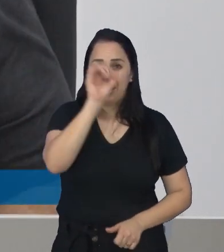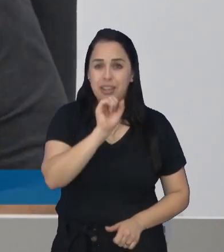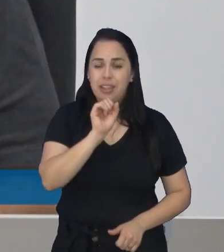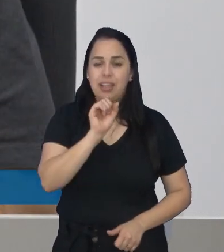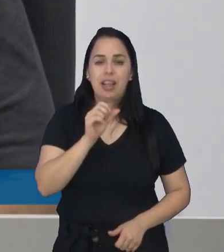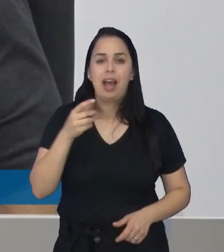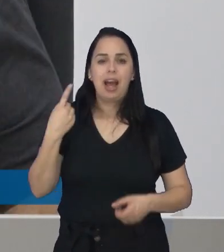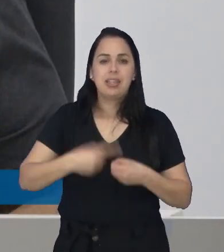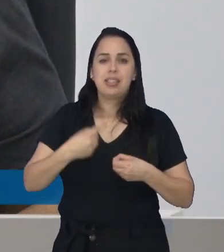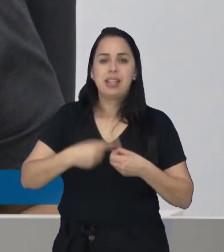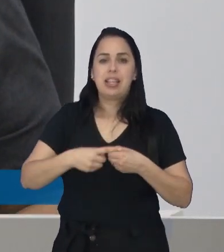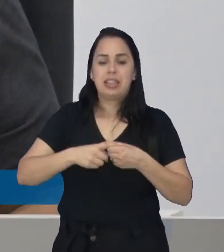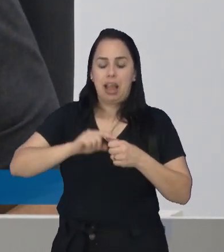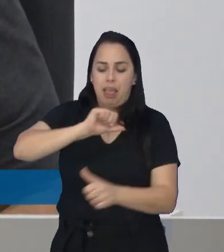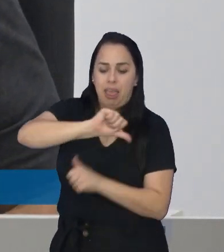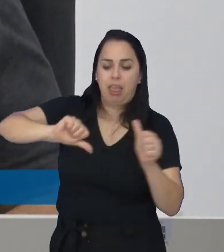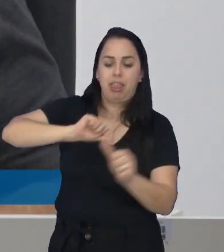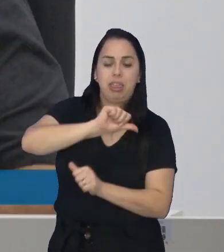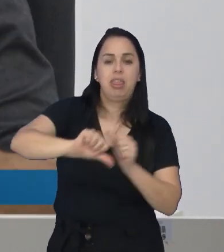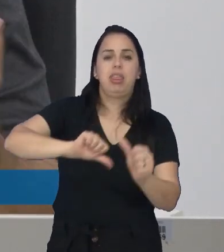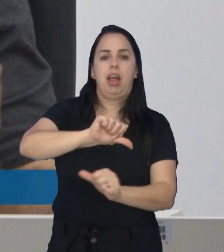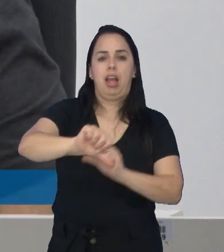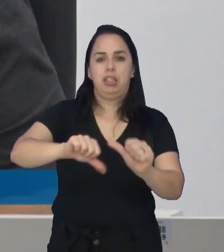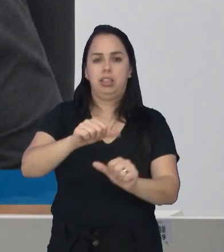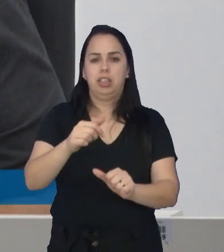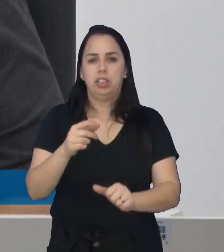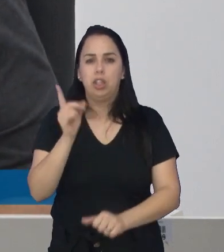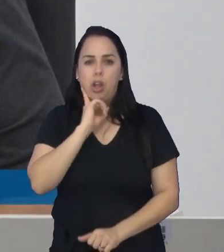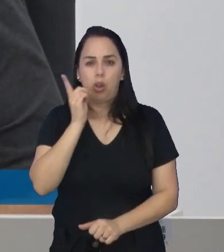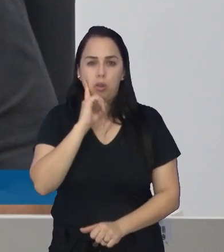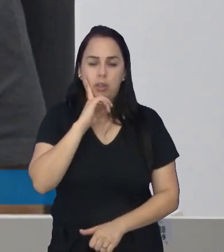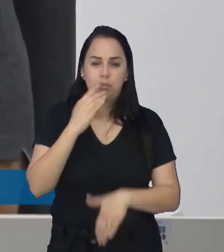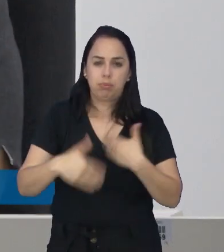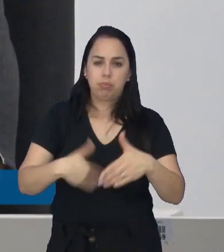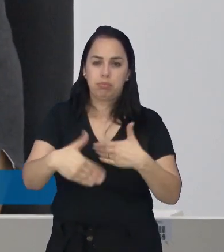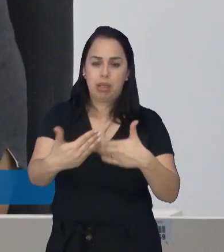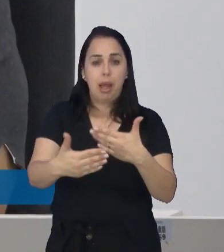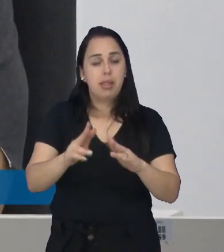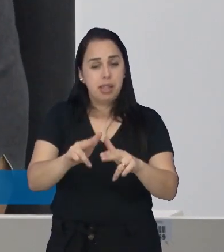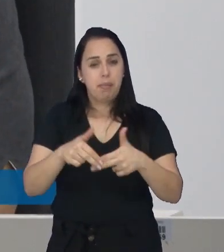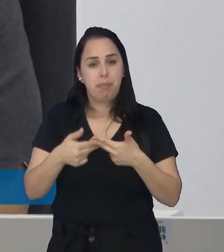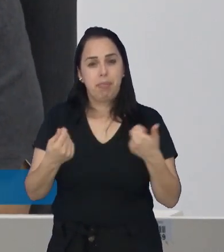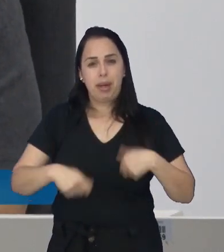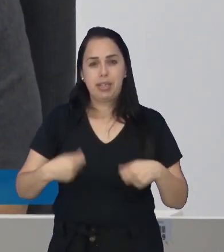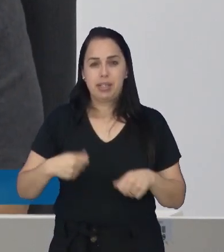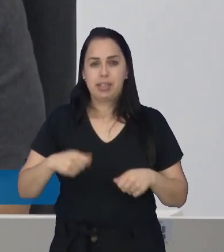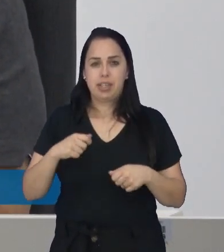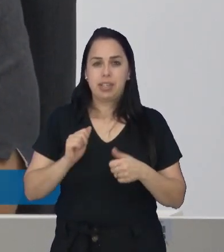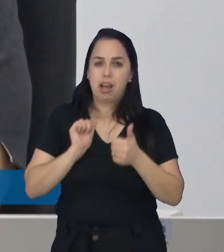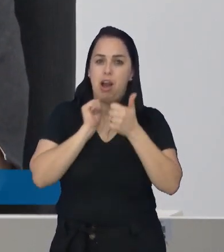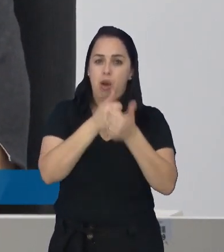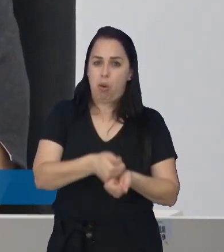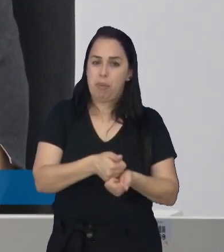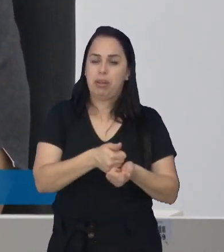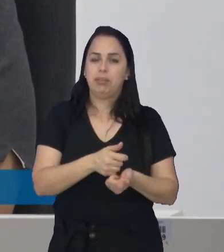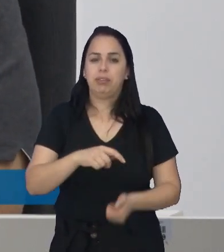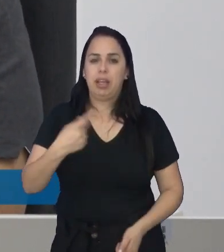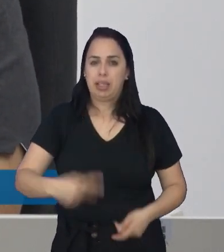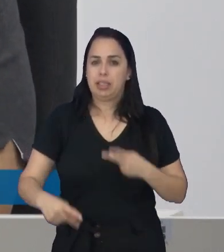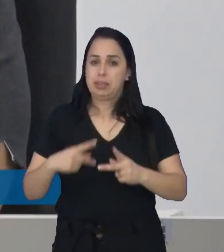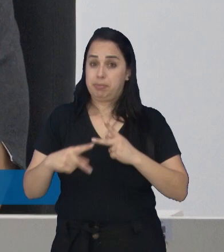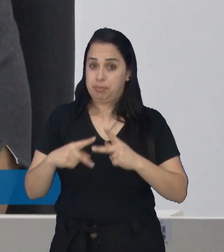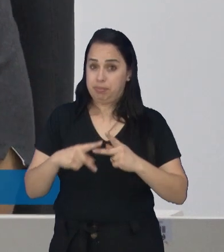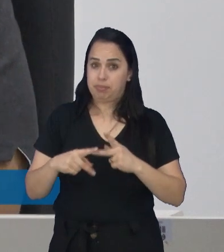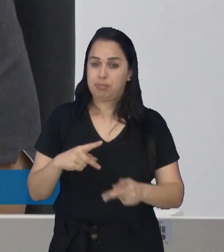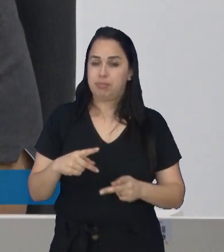é um ser vivo a cidade ela caminha Então você precisa ter o acompanhamento que São José dos Campos